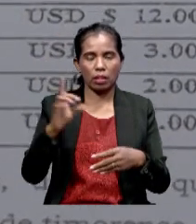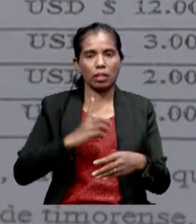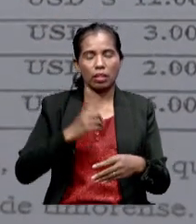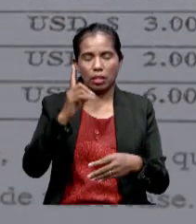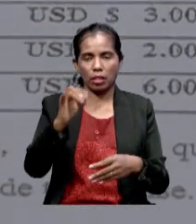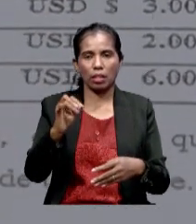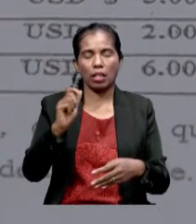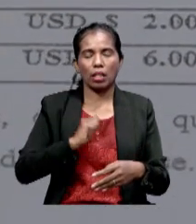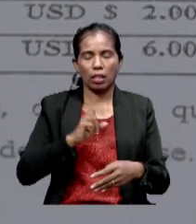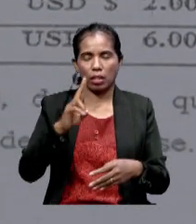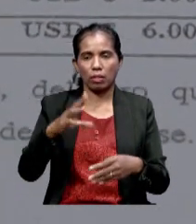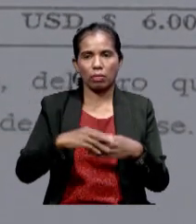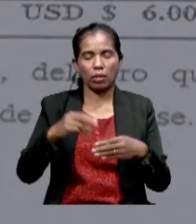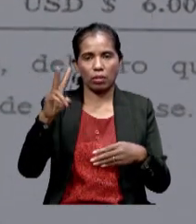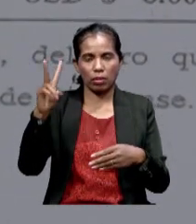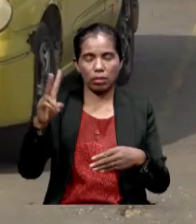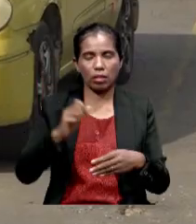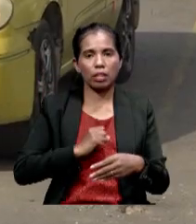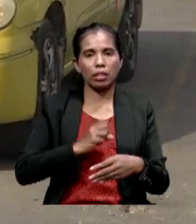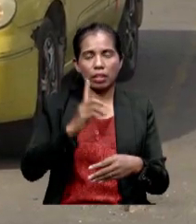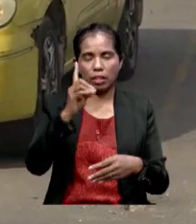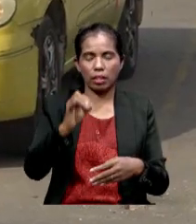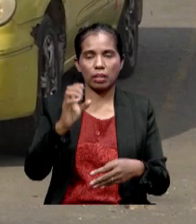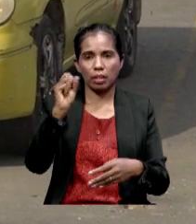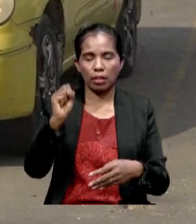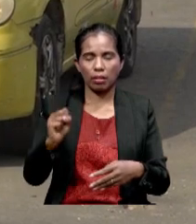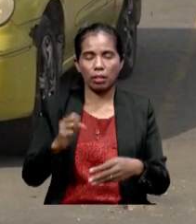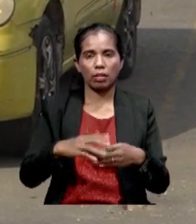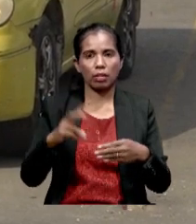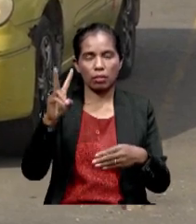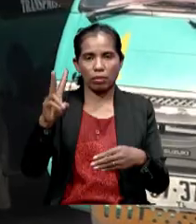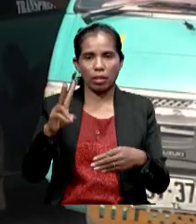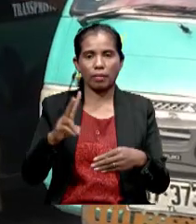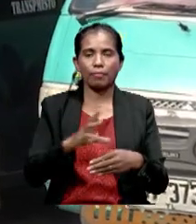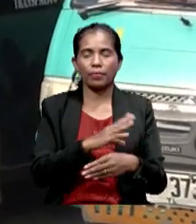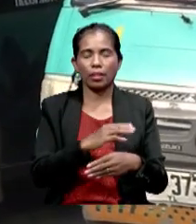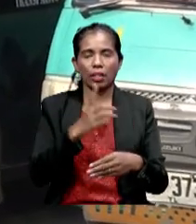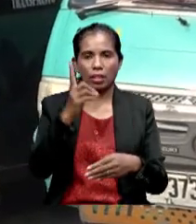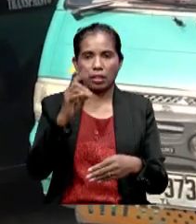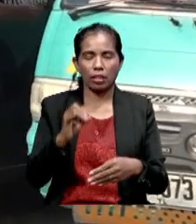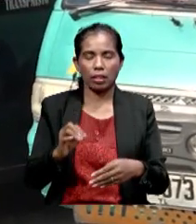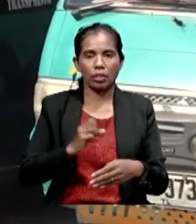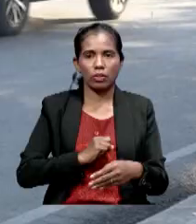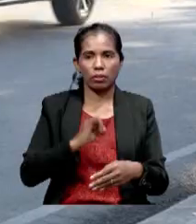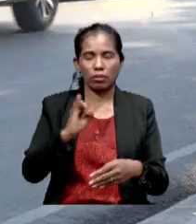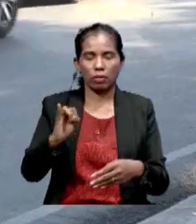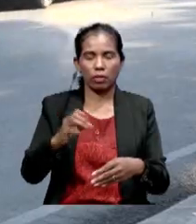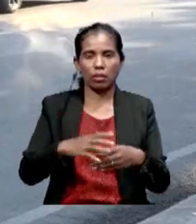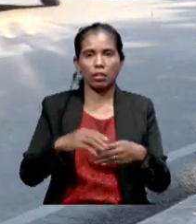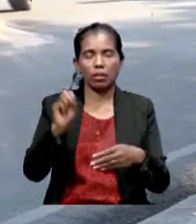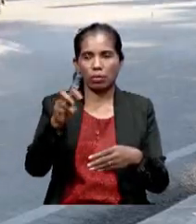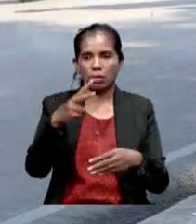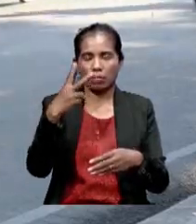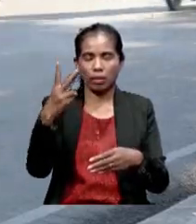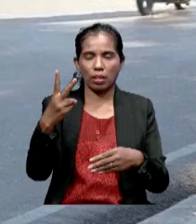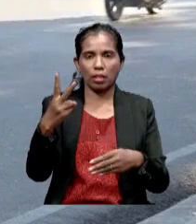rua, Dili Same, dólar walu, Dili Ainaru, selo dólar walu, Dili Suai, selo dólar Sanulo Resin Rua,